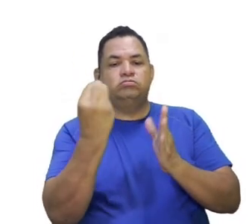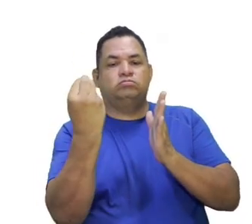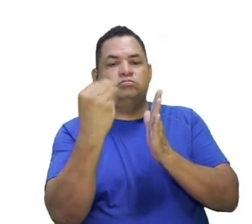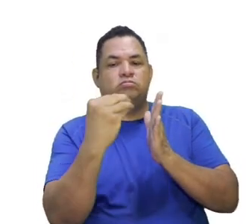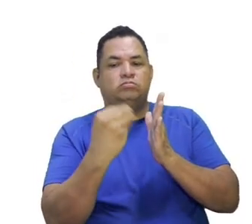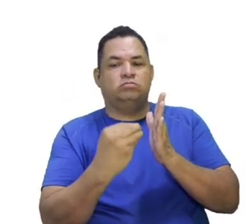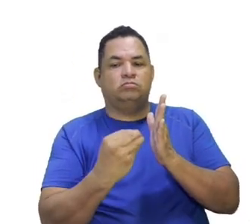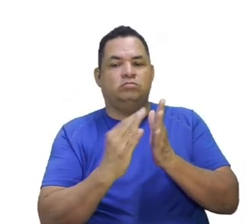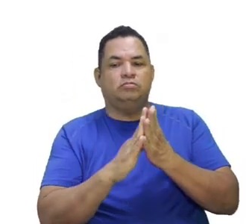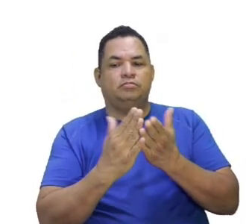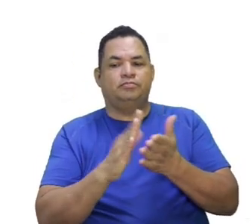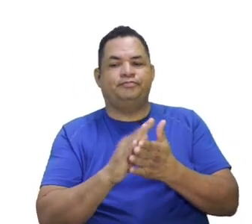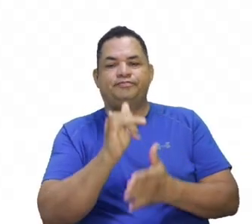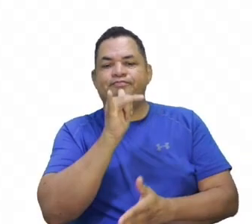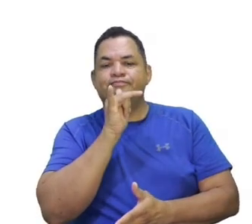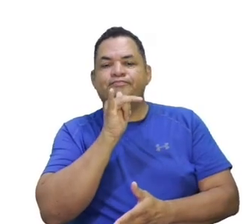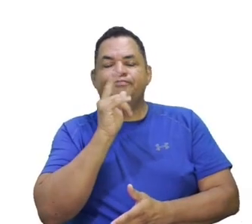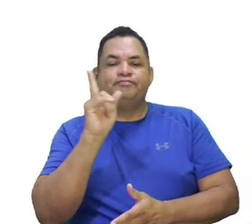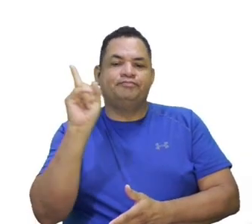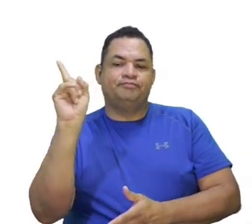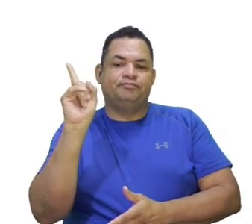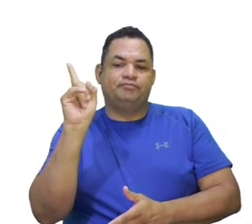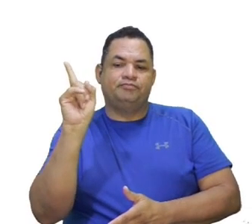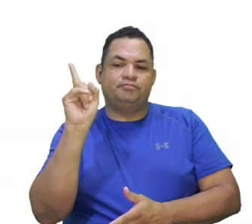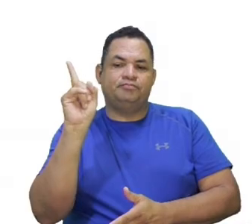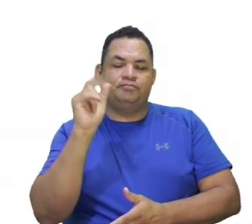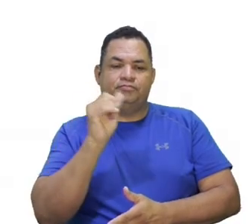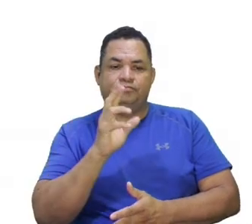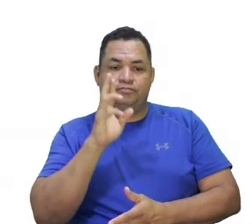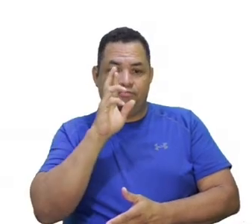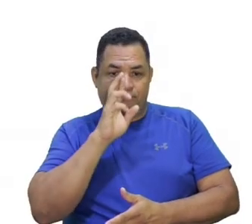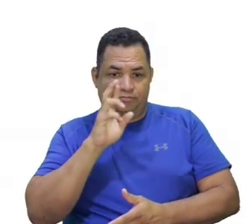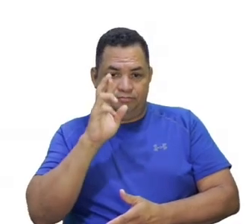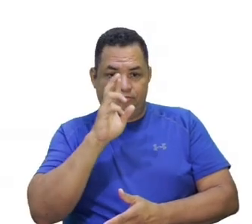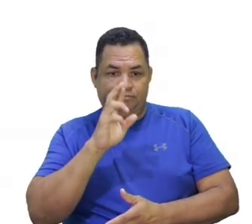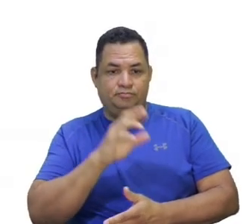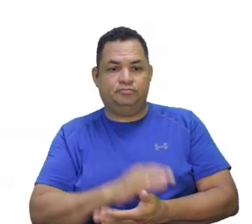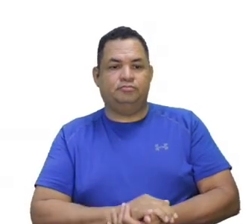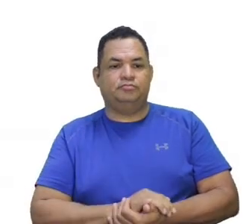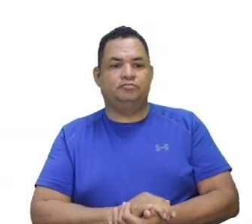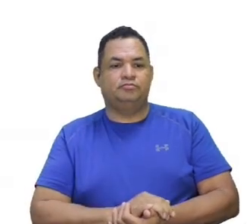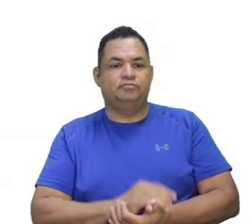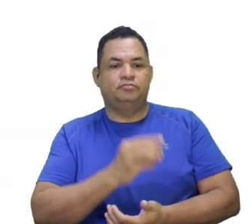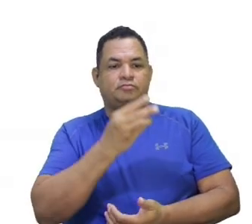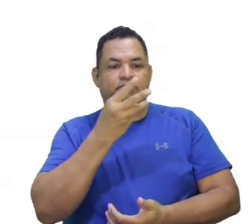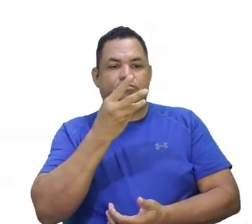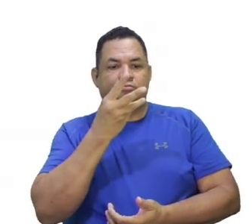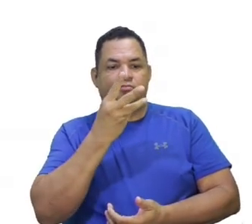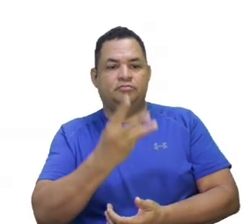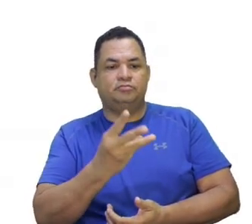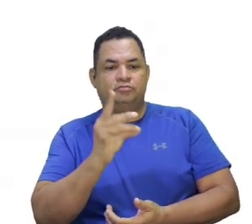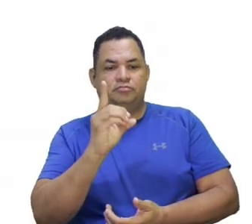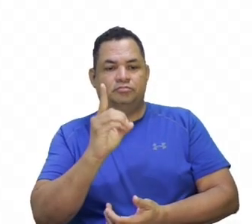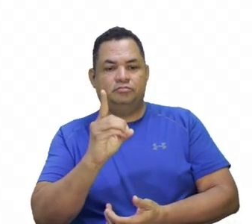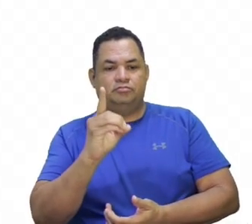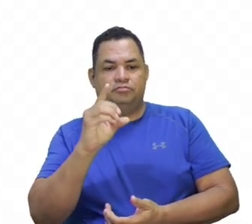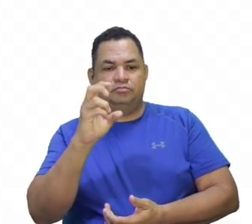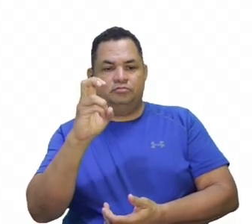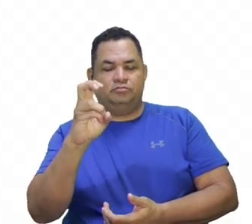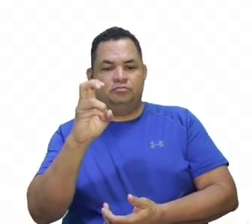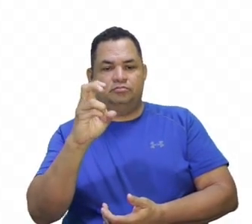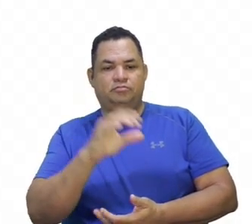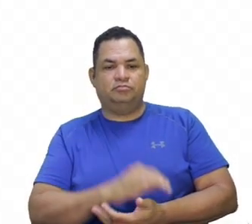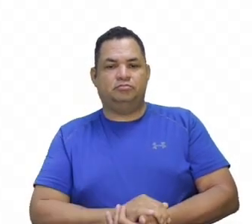preenchido aqui nesse exemplo? Olha aí, observem. Foi o 3d5.